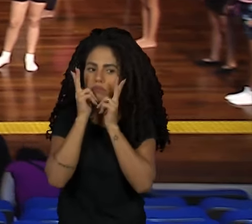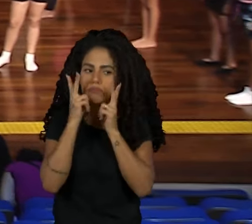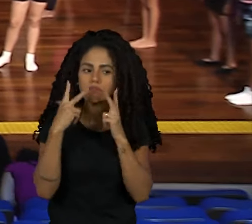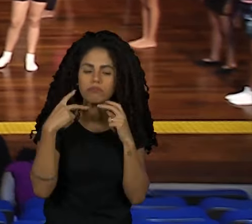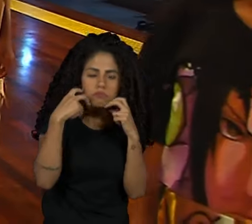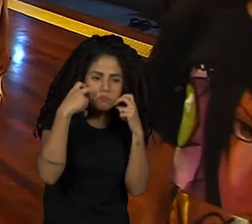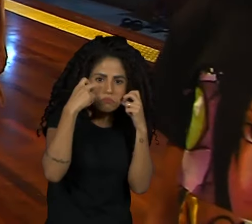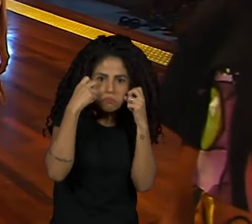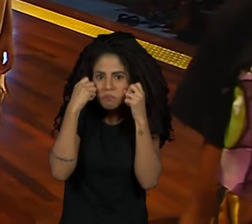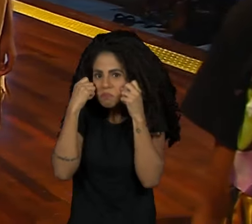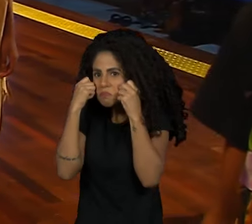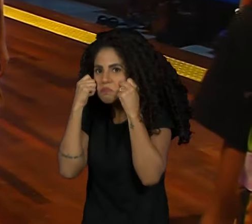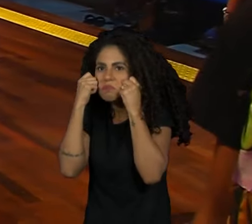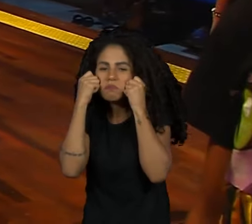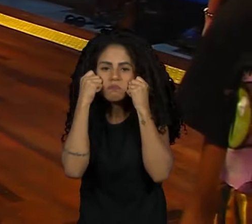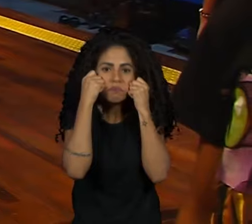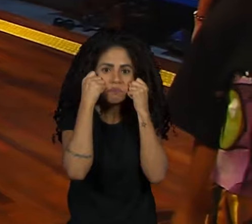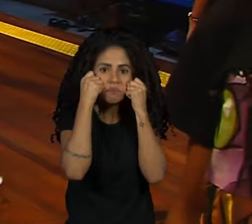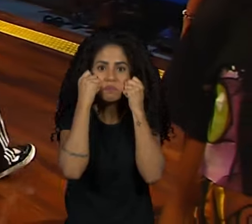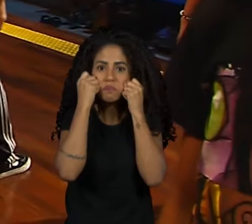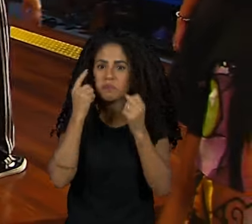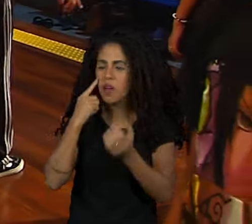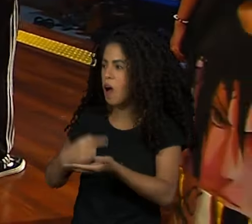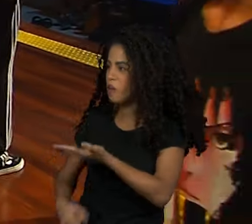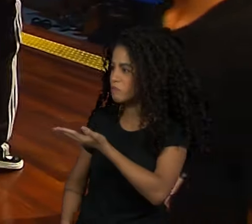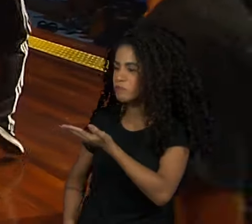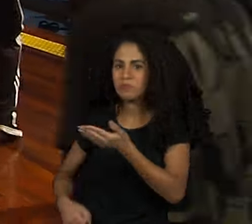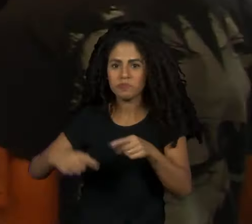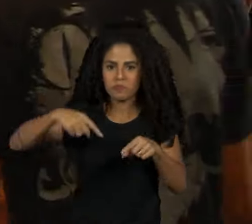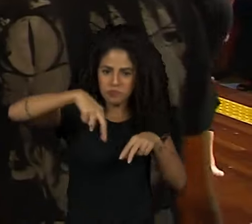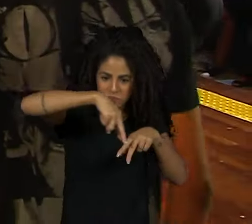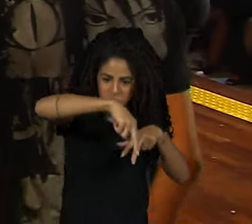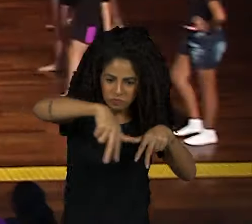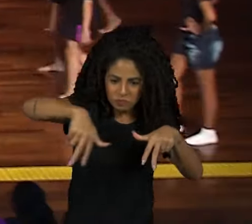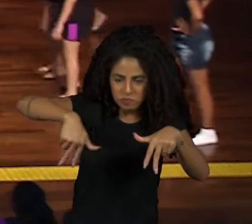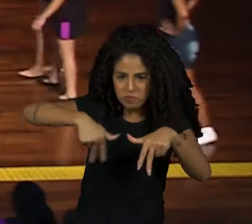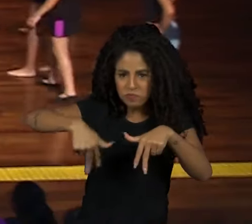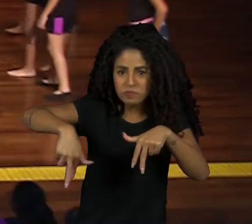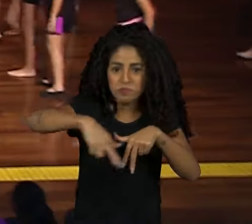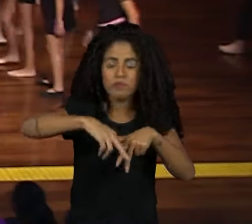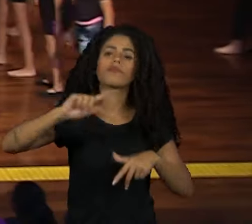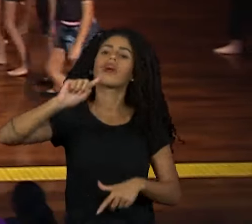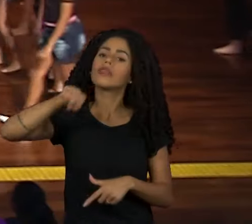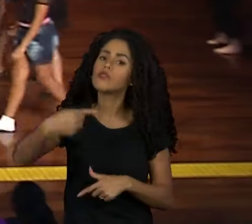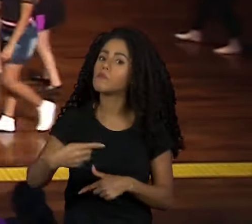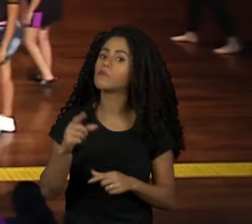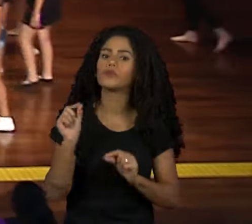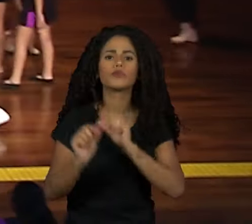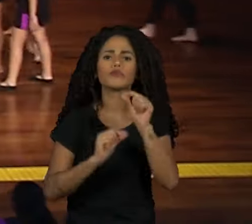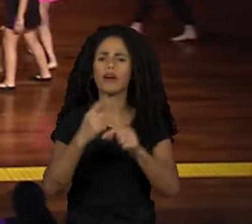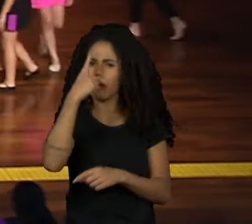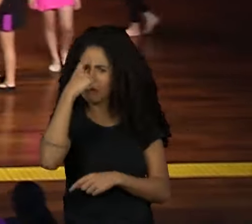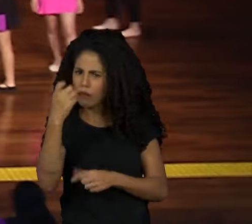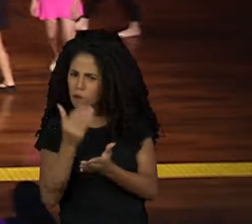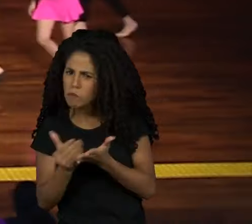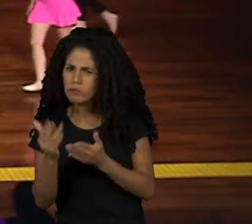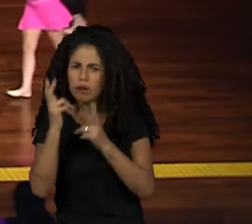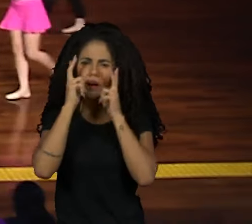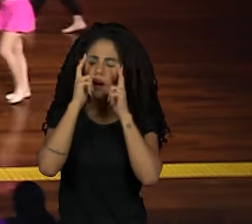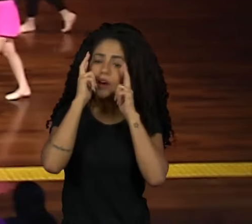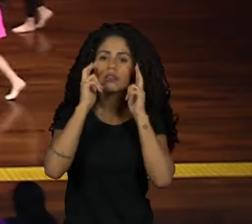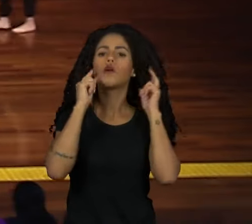fechada. A Hannah começa, olha o círculo em volta aqui, vamos lá, círculo. Mas essa não é a ideia. Esse espaço é